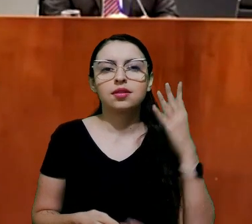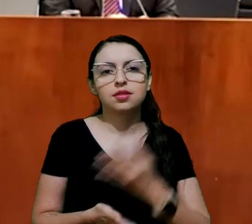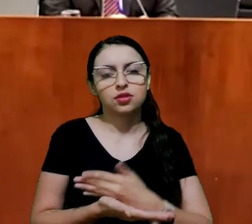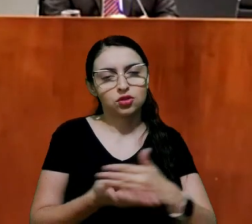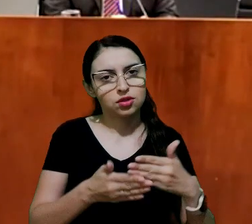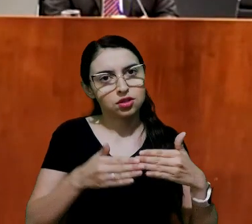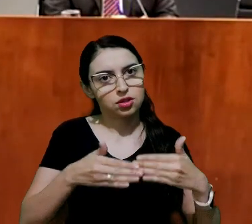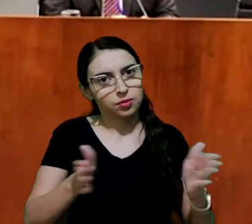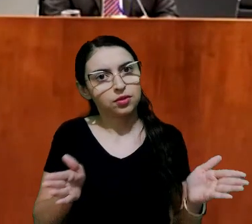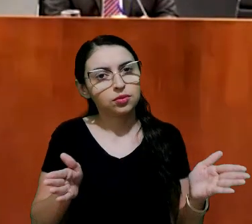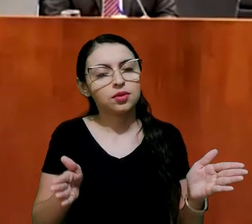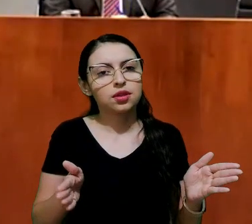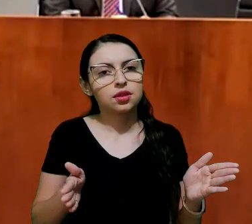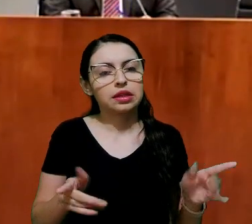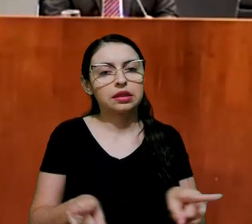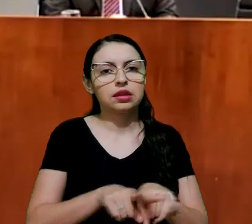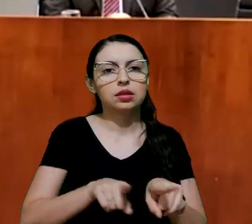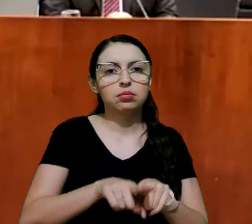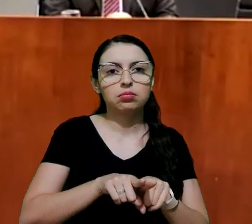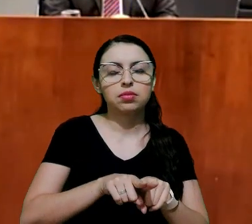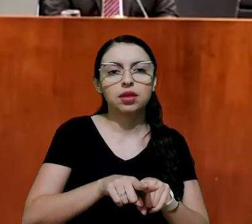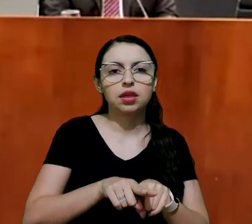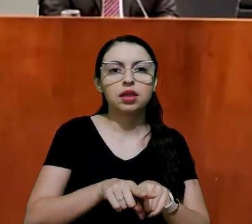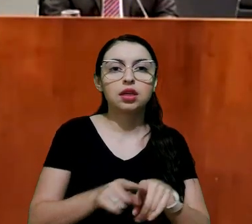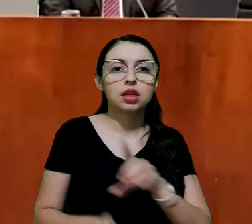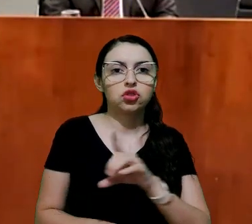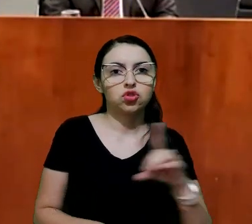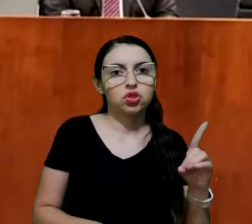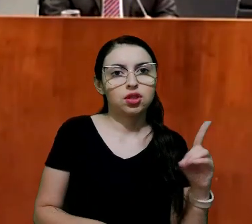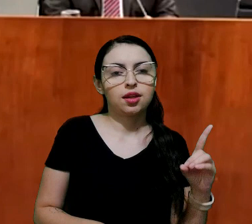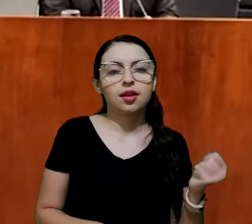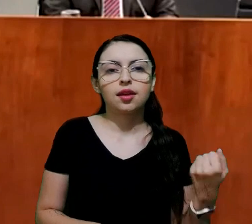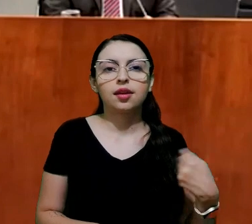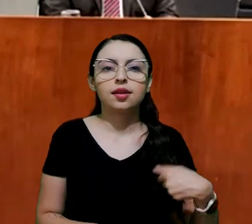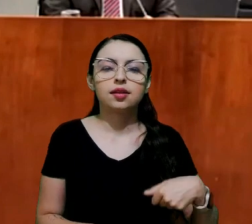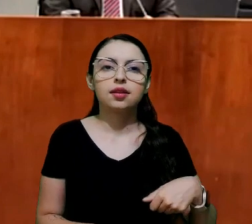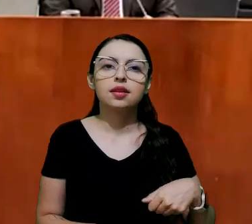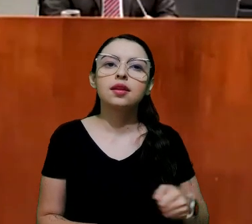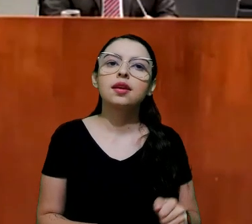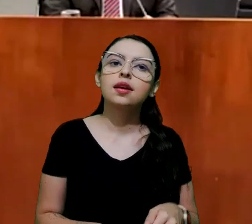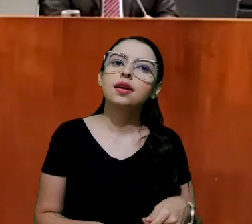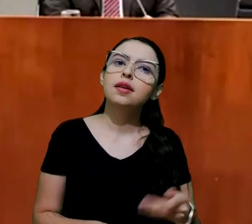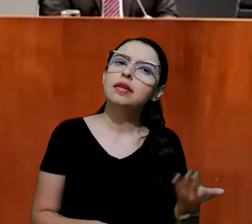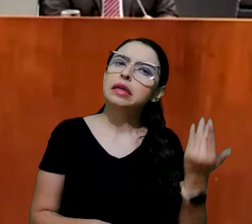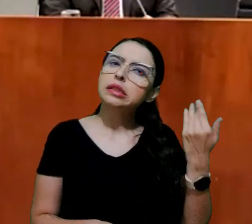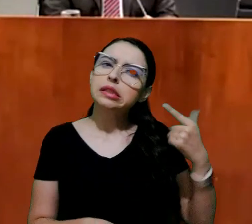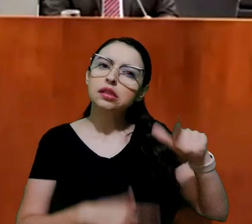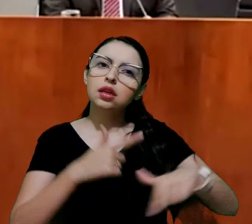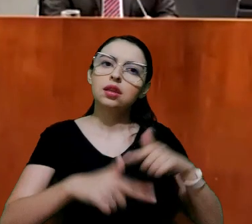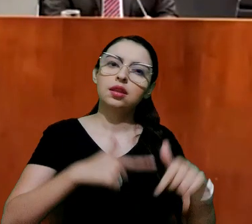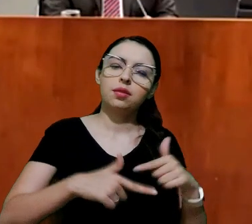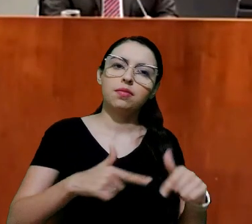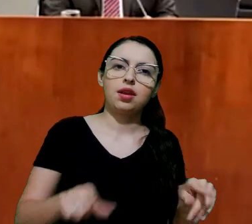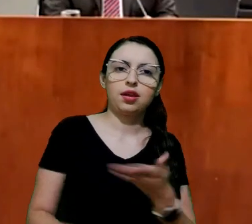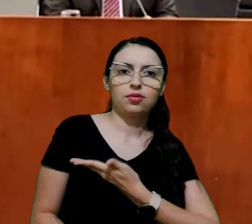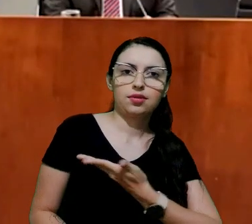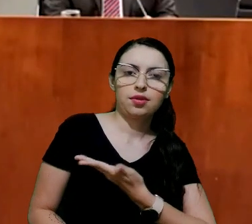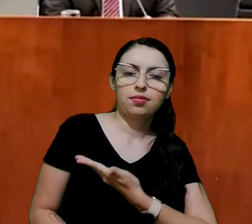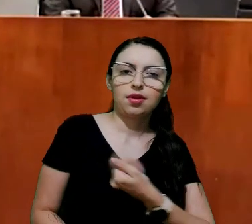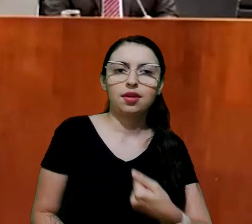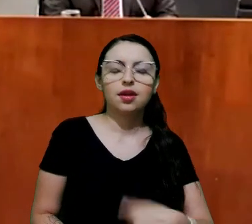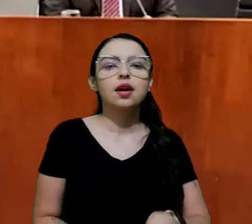aqui à minha direita, a minha antiga colega de Procuradoria do Estado, a professora